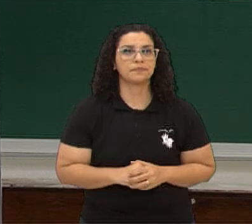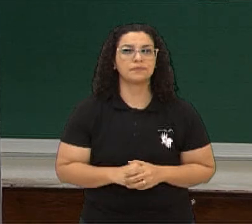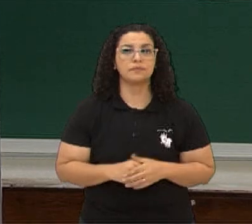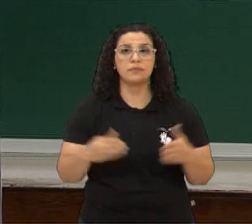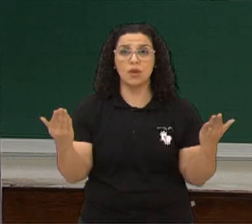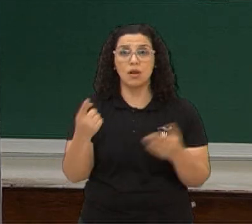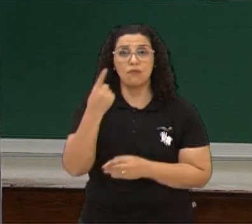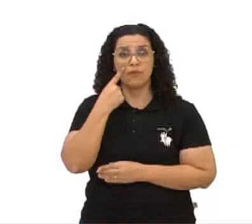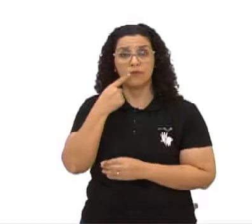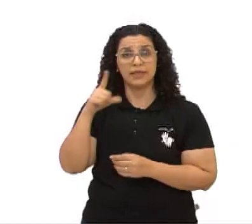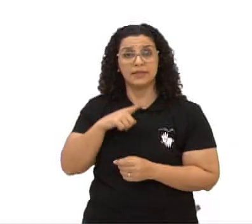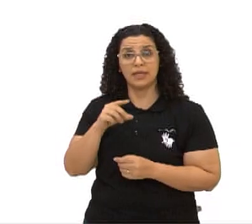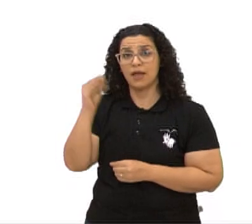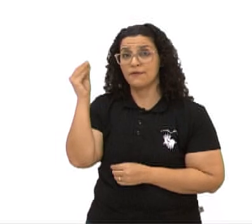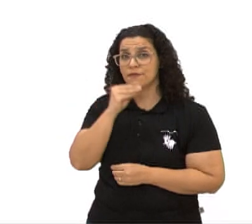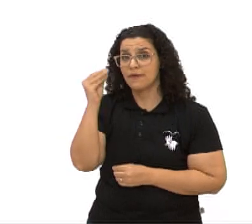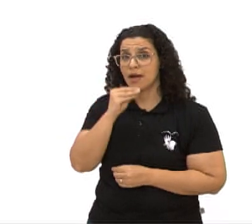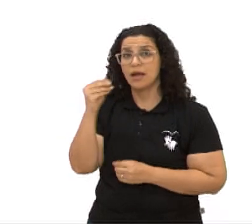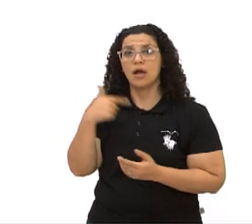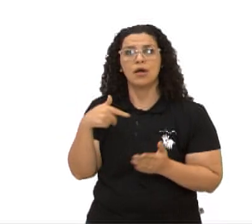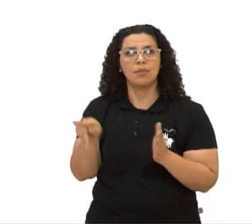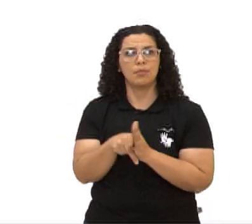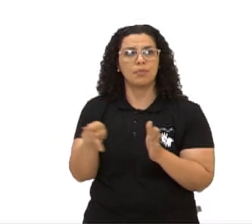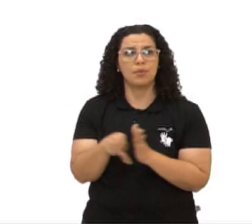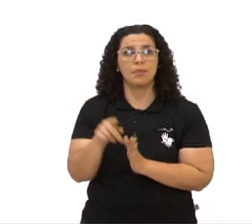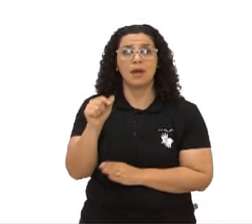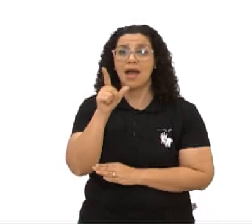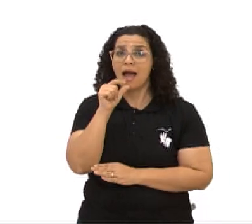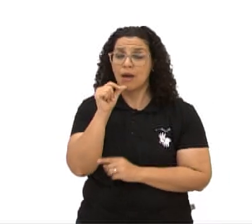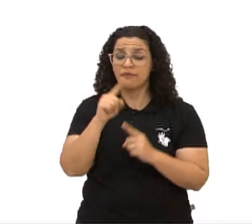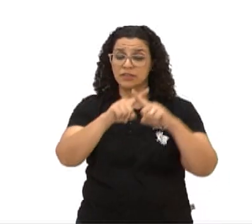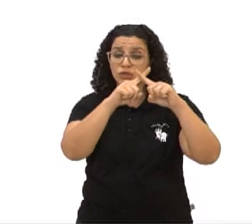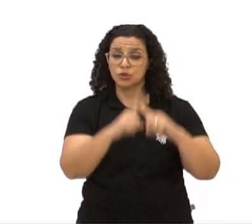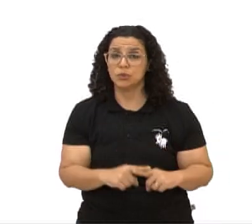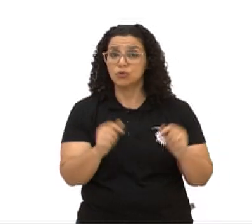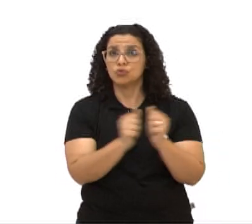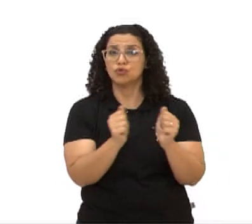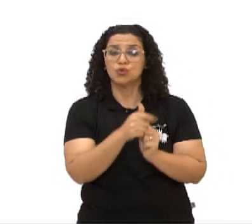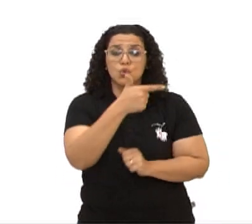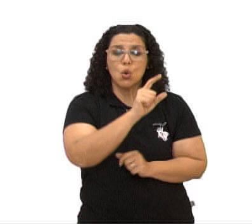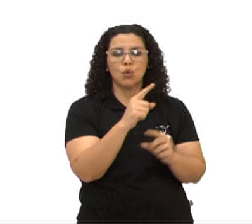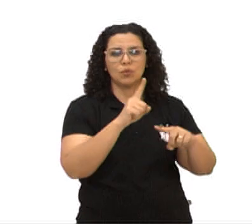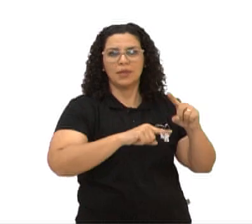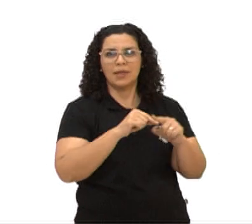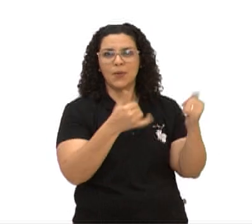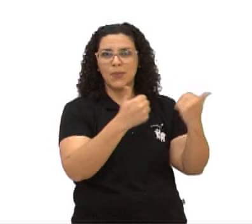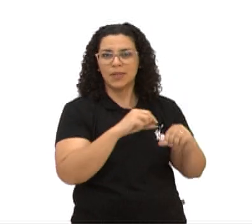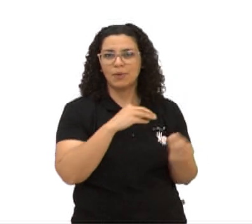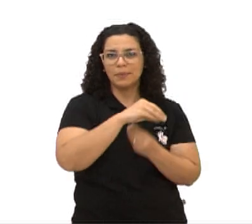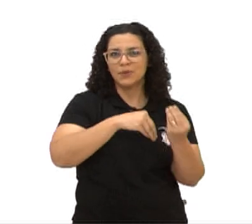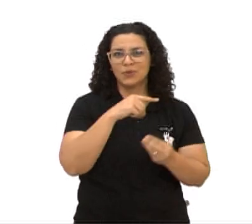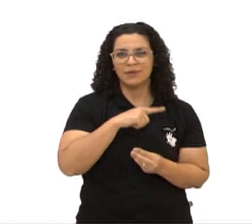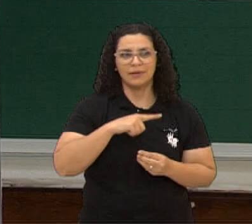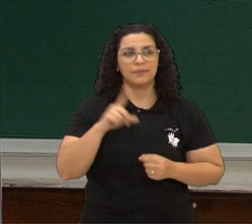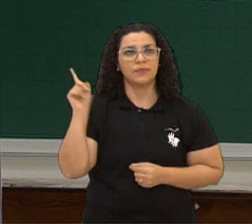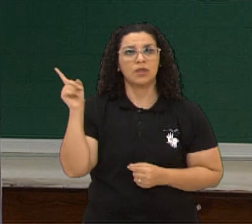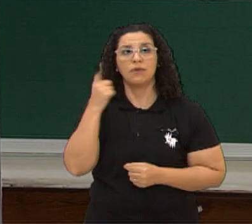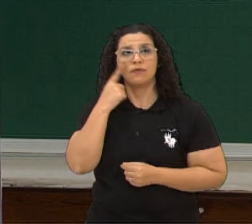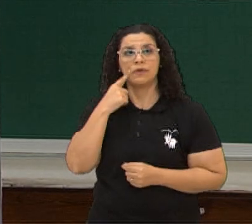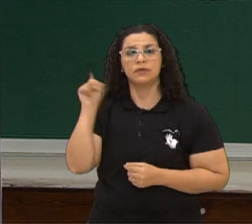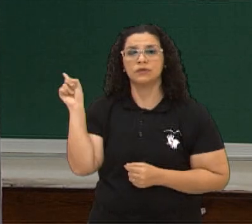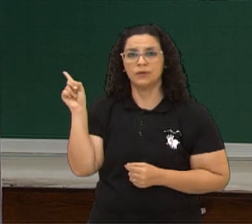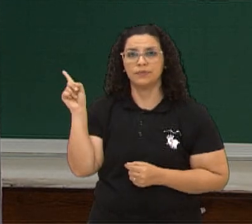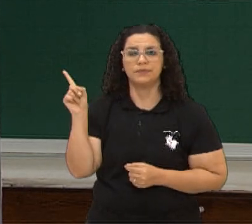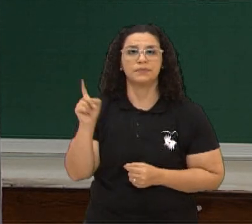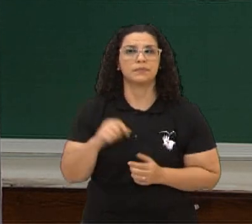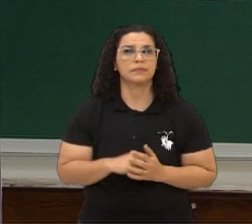Então, apesar de muito fraca, a ionização irá competir com a dissociação da outra substância em questão. Então, olha só a situação